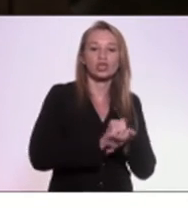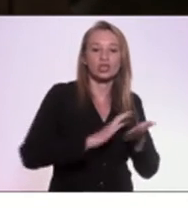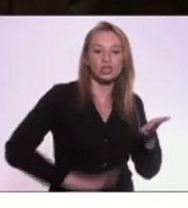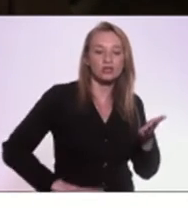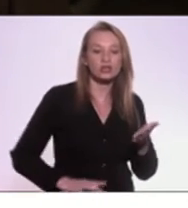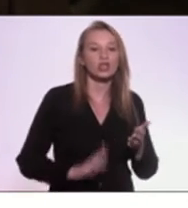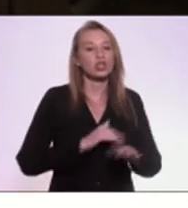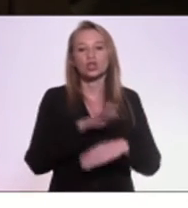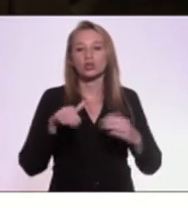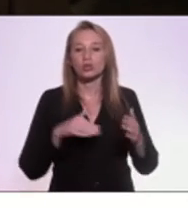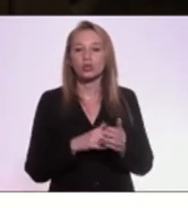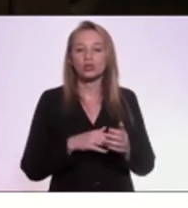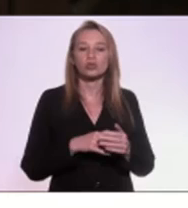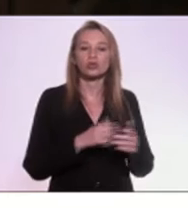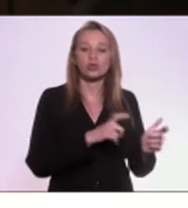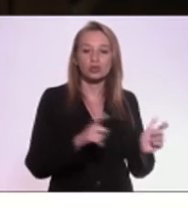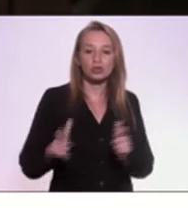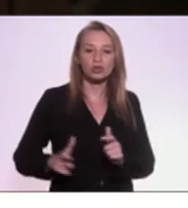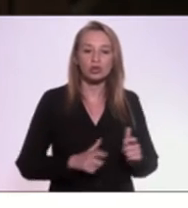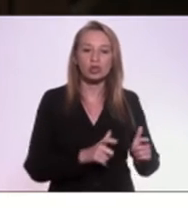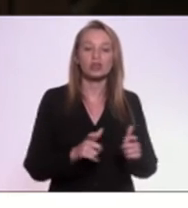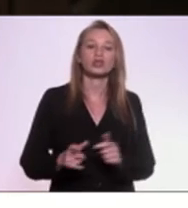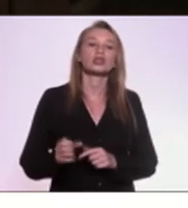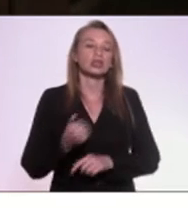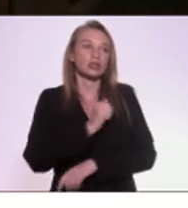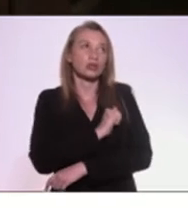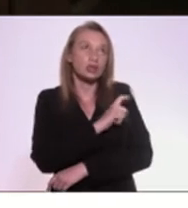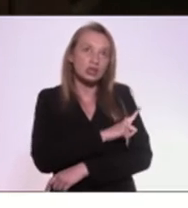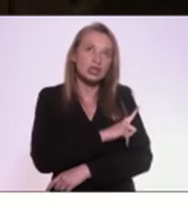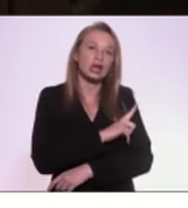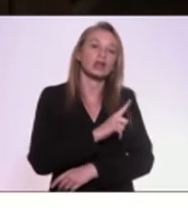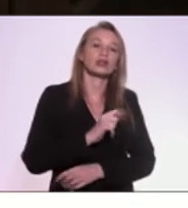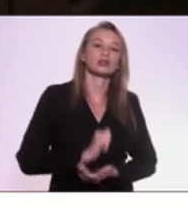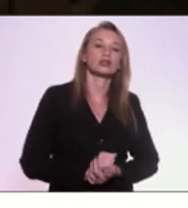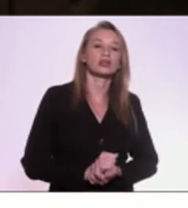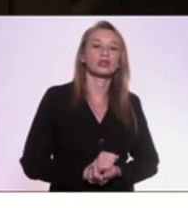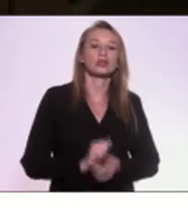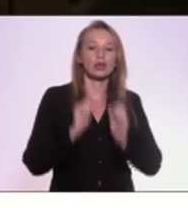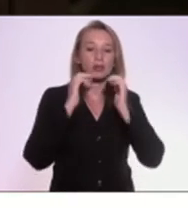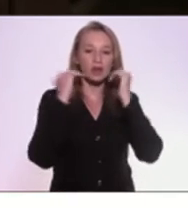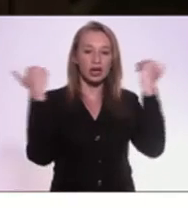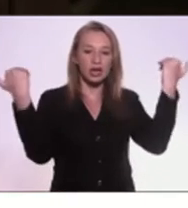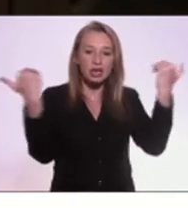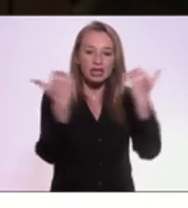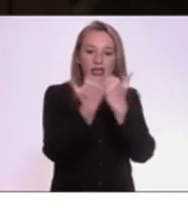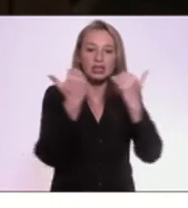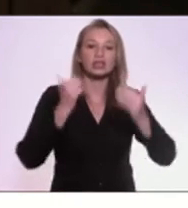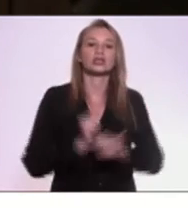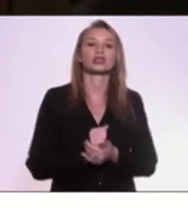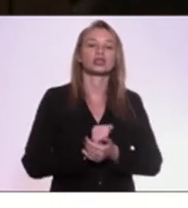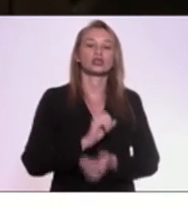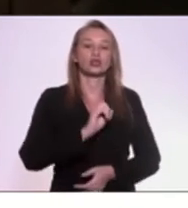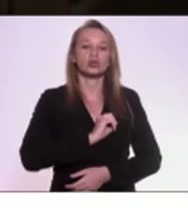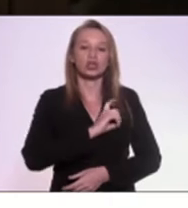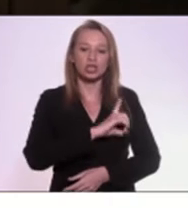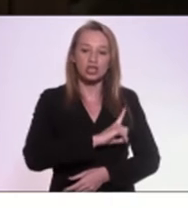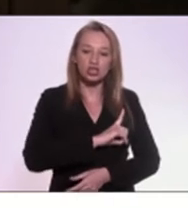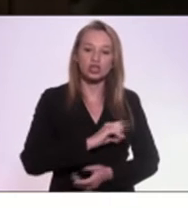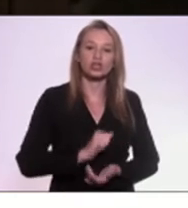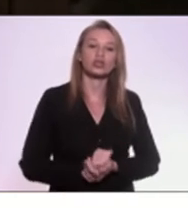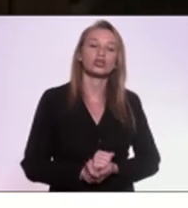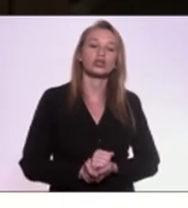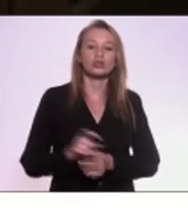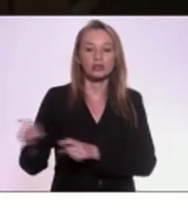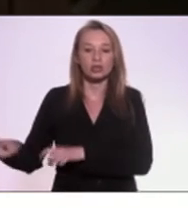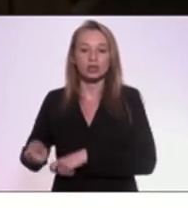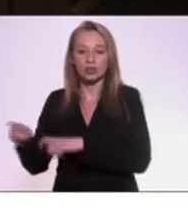atividades em todos os seus campi, seja em São Gonçalo, seja na sua sede no Maracanã, seja em Duque de Caxias, seja no interior